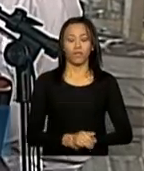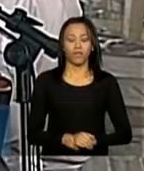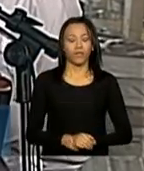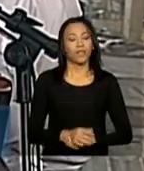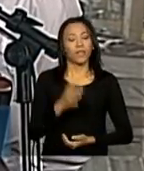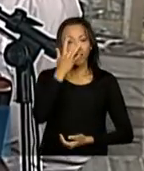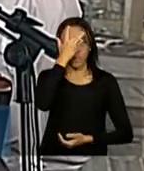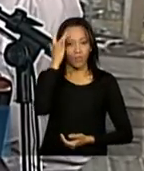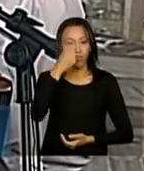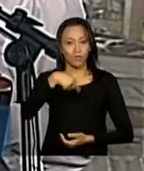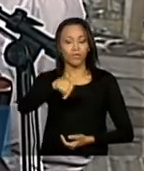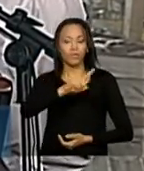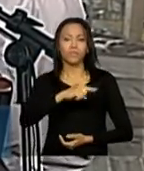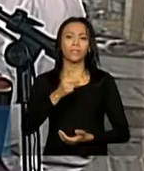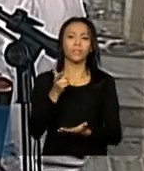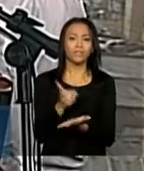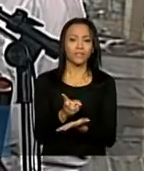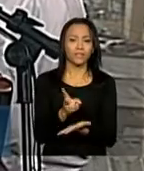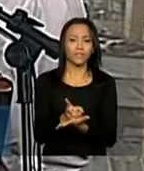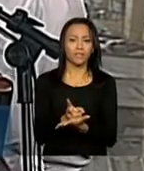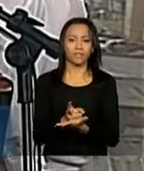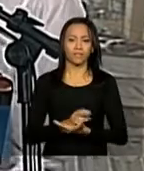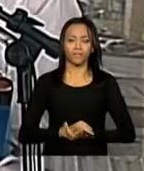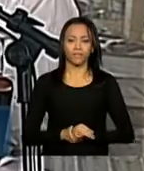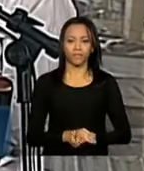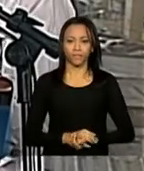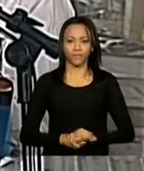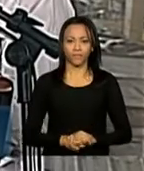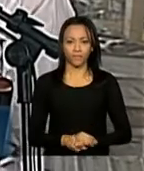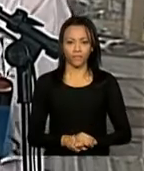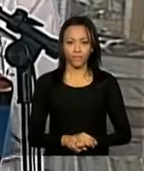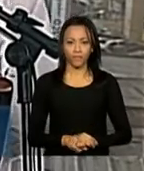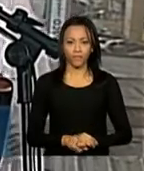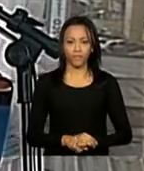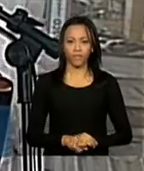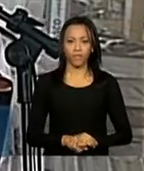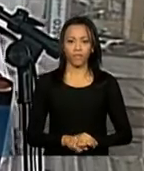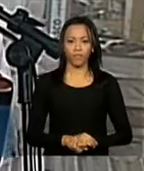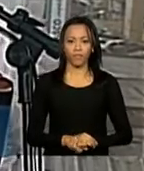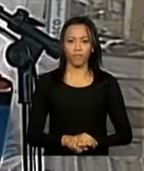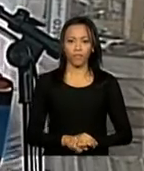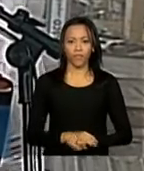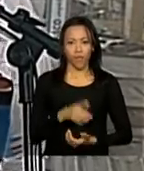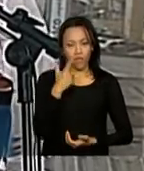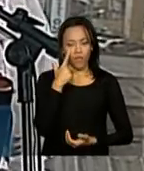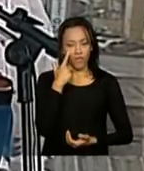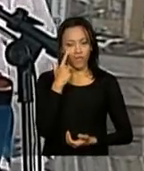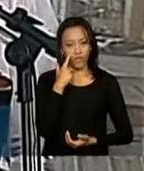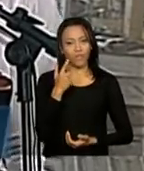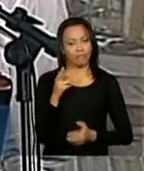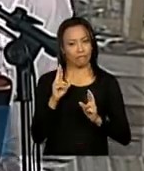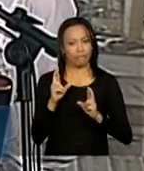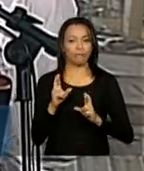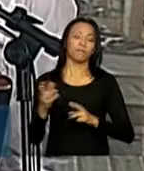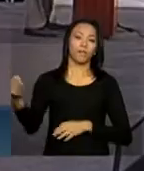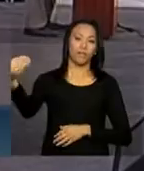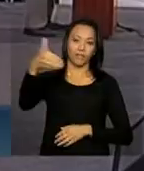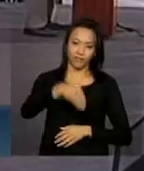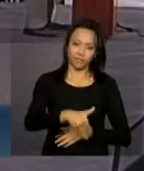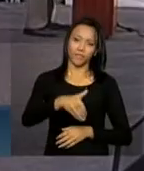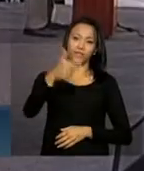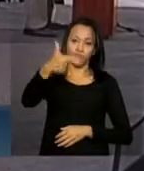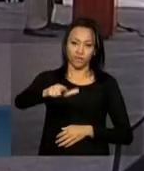sempre... Vem, vai lá para a maçaria. Bom, vou ver, vou batalhar para ela vir, porque o pessoal adora lhe ver